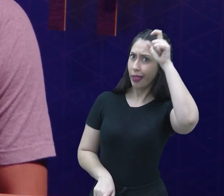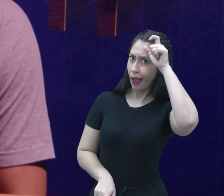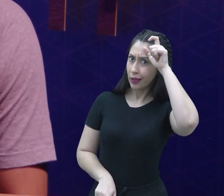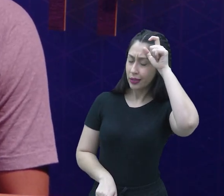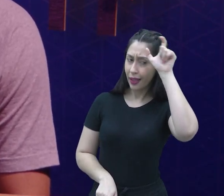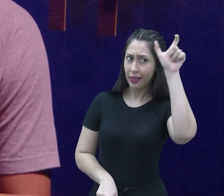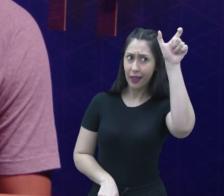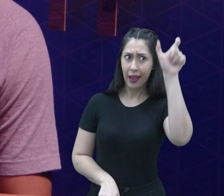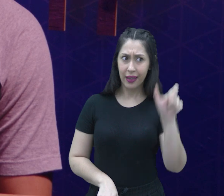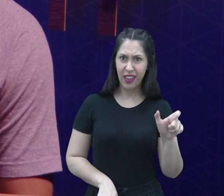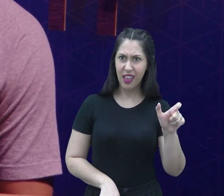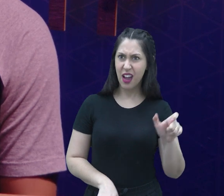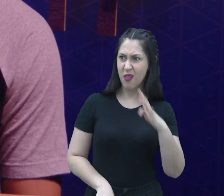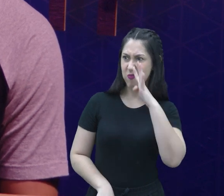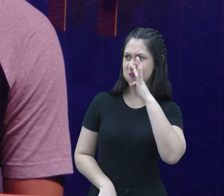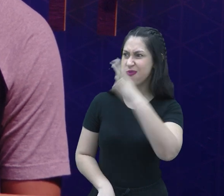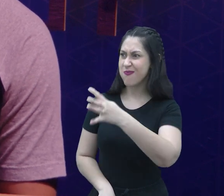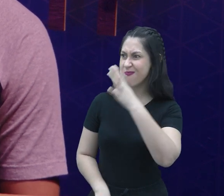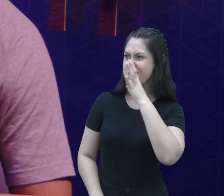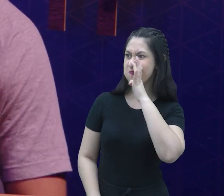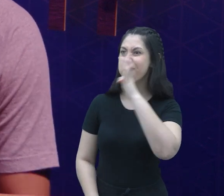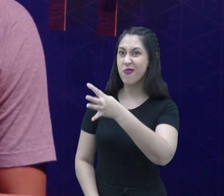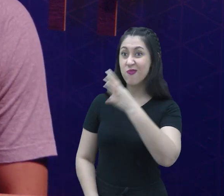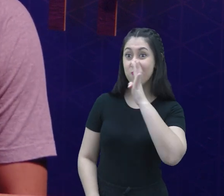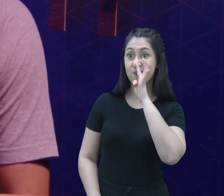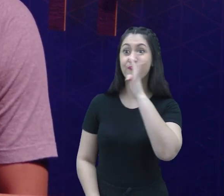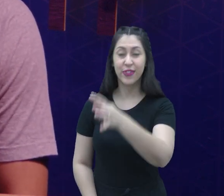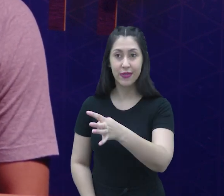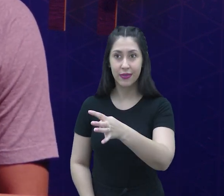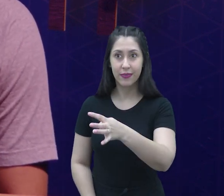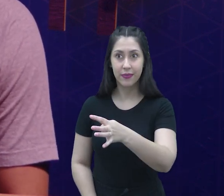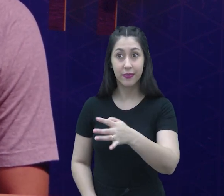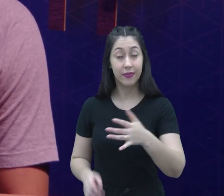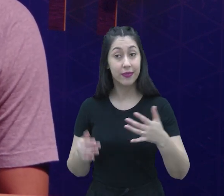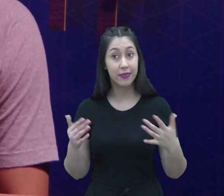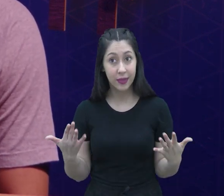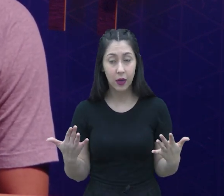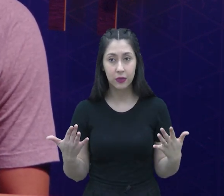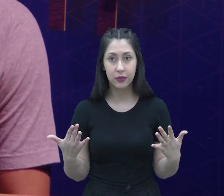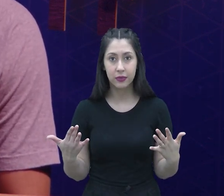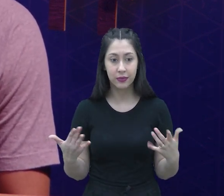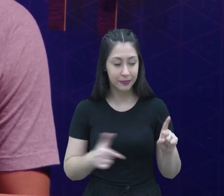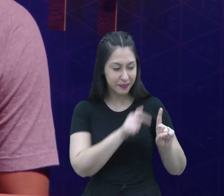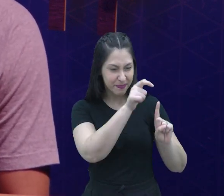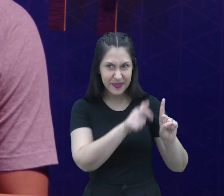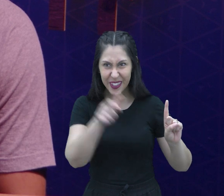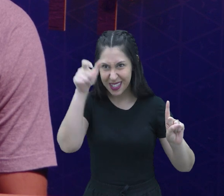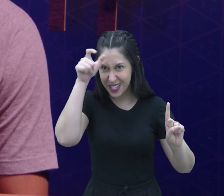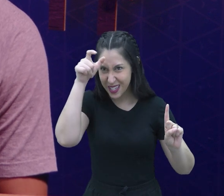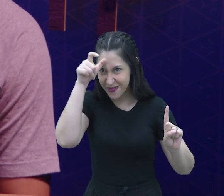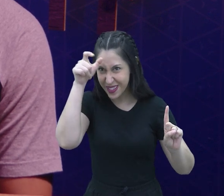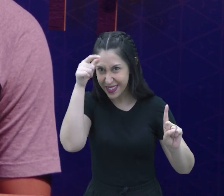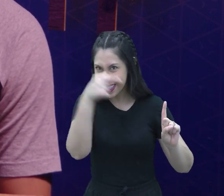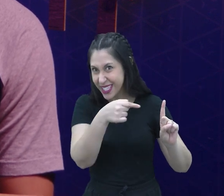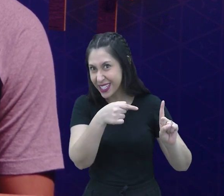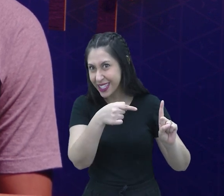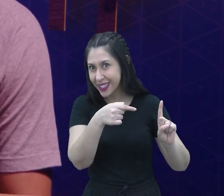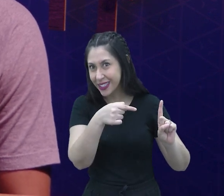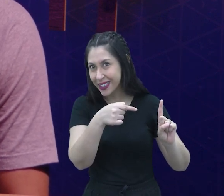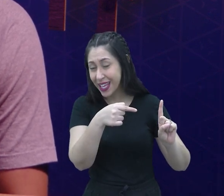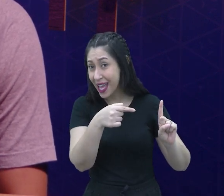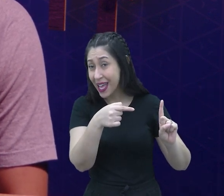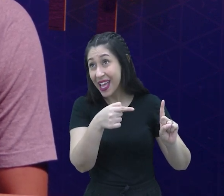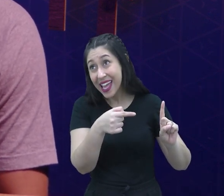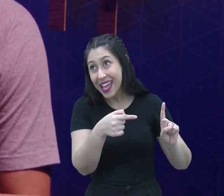está na posição de acusador, né? Então, assim, o capetinha lá, ele